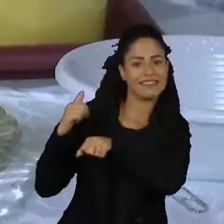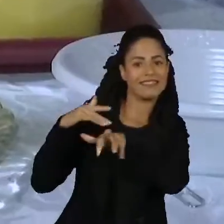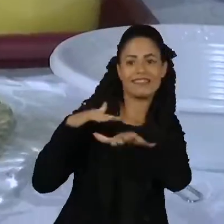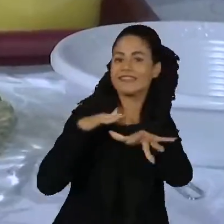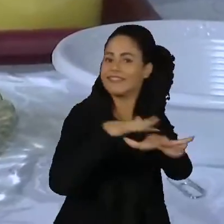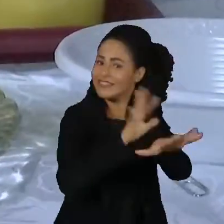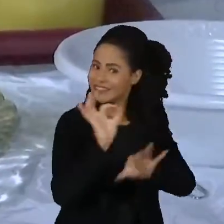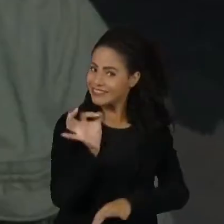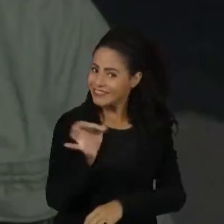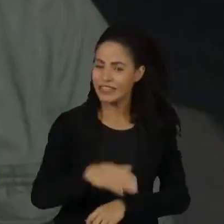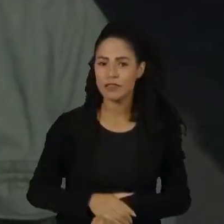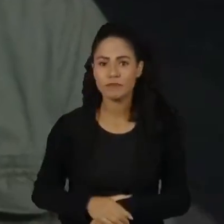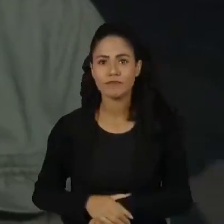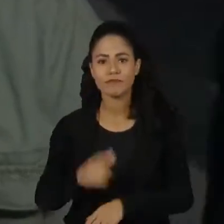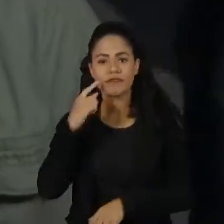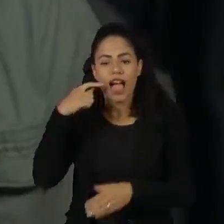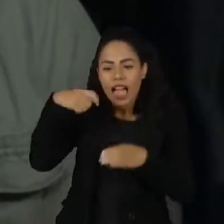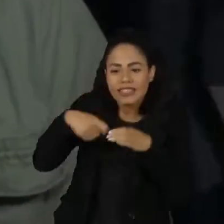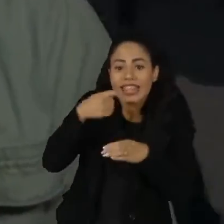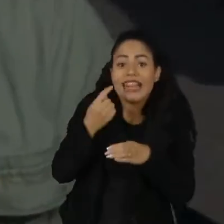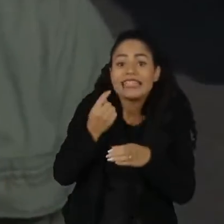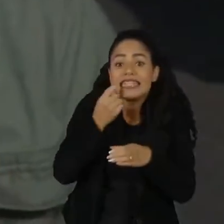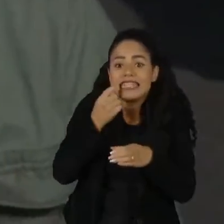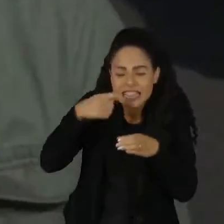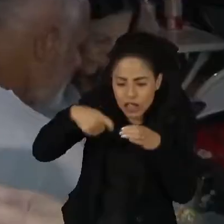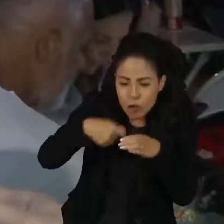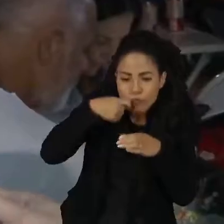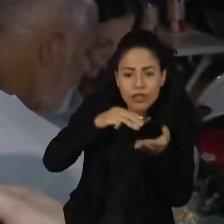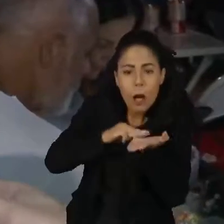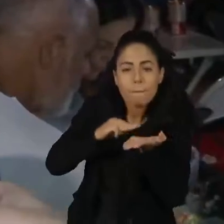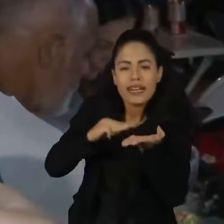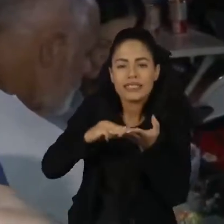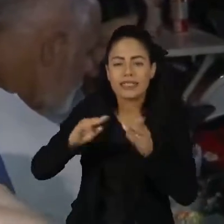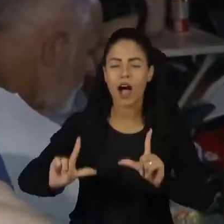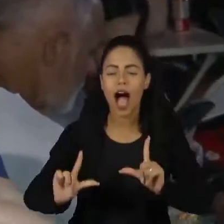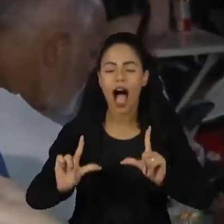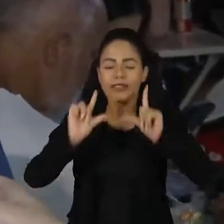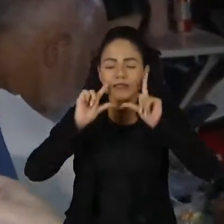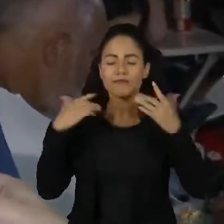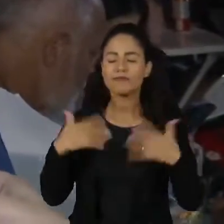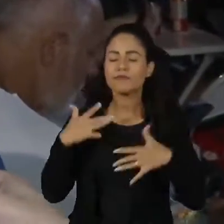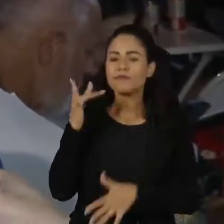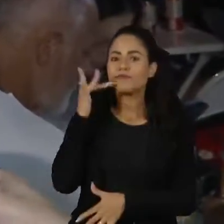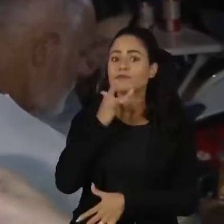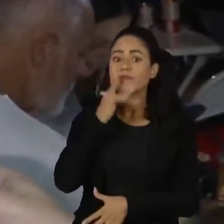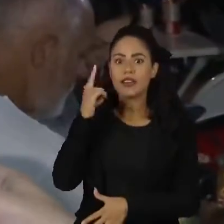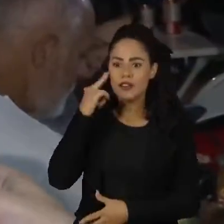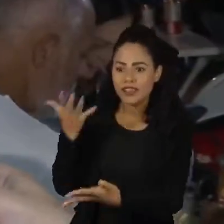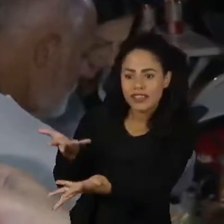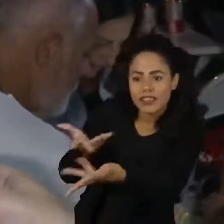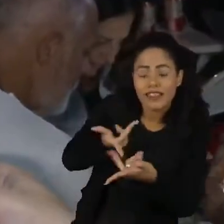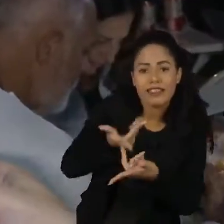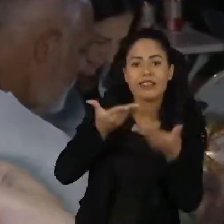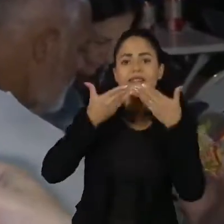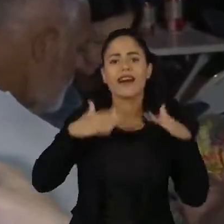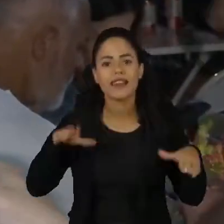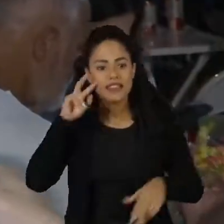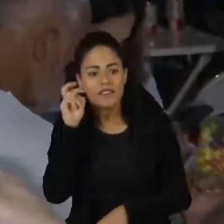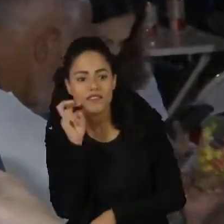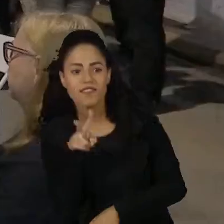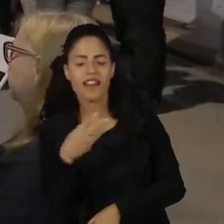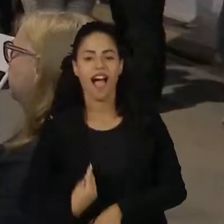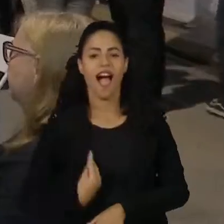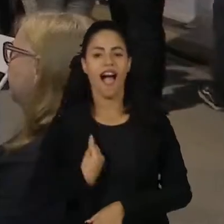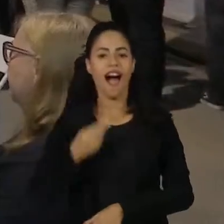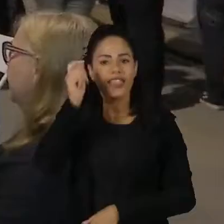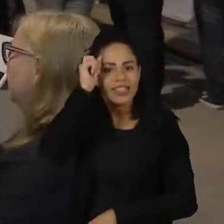Mas gosto curau, canjica e o pastel. Eu gosto muito de trazer as crianças para viver esse momento